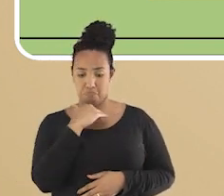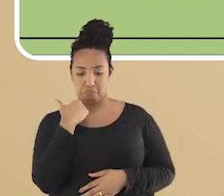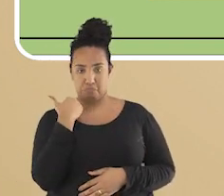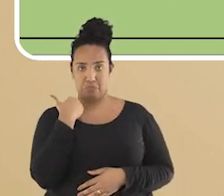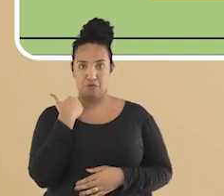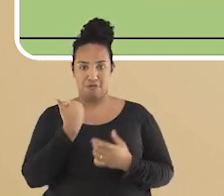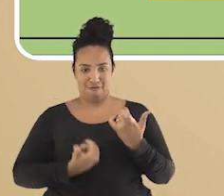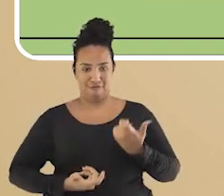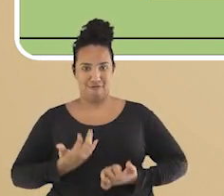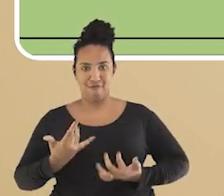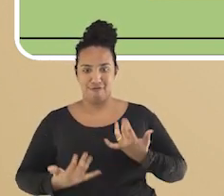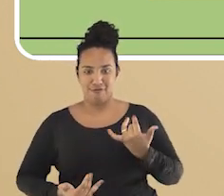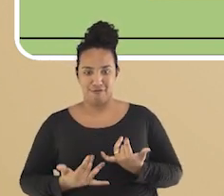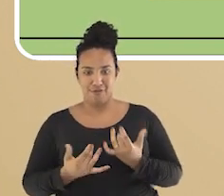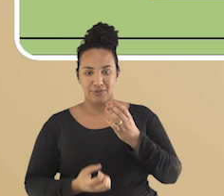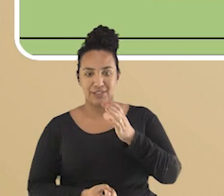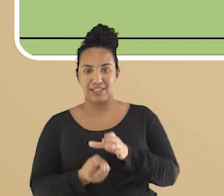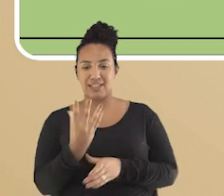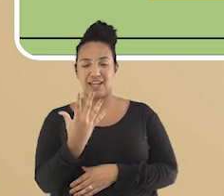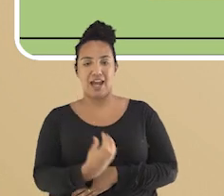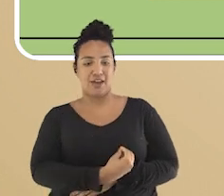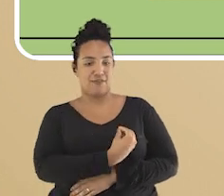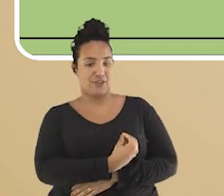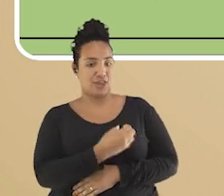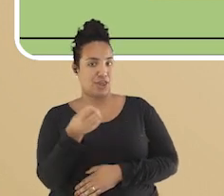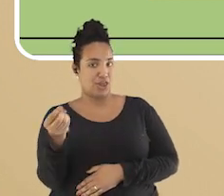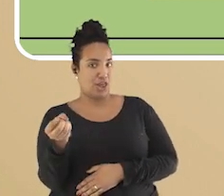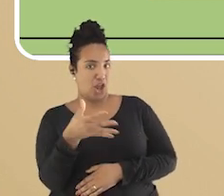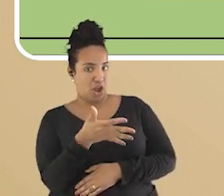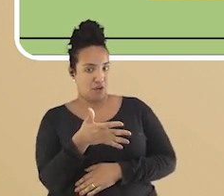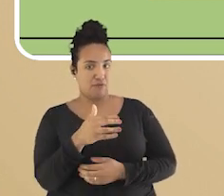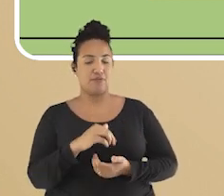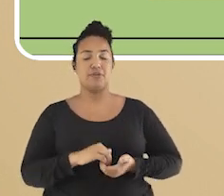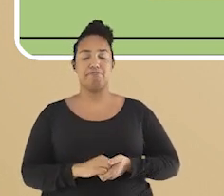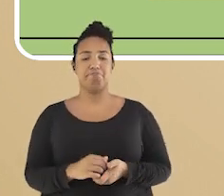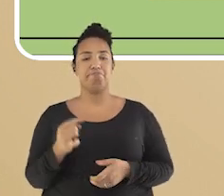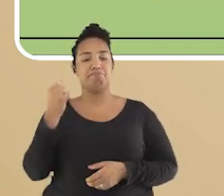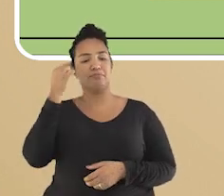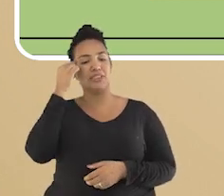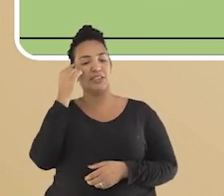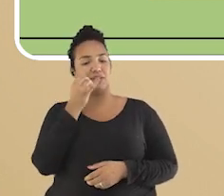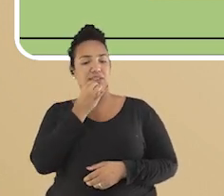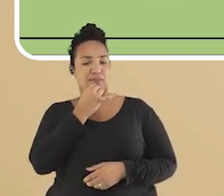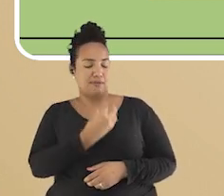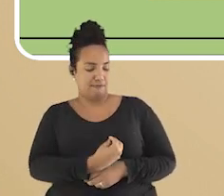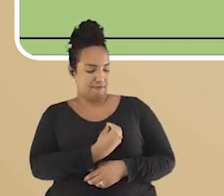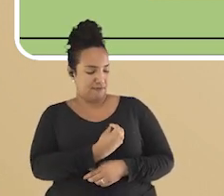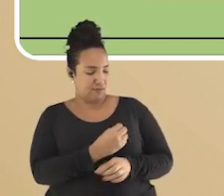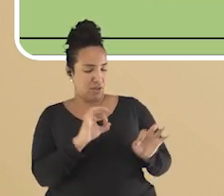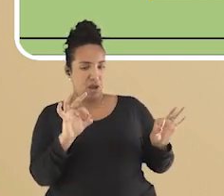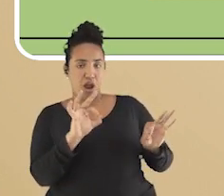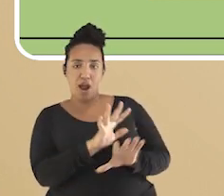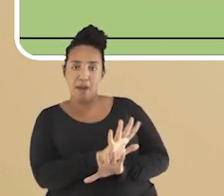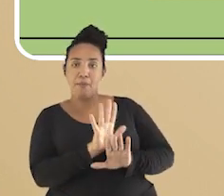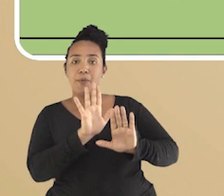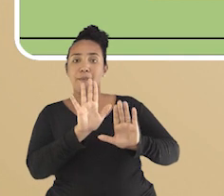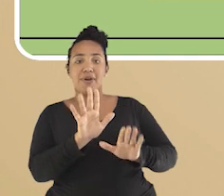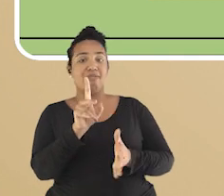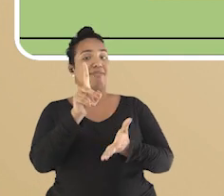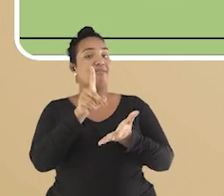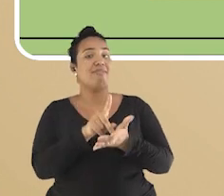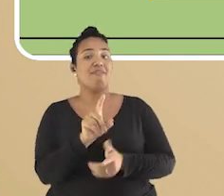uma vida nova. Quando se pensava que a vida tinha chegado ao fim, ela estava apenas